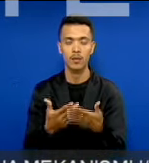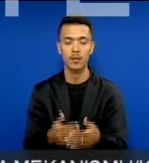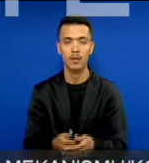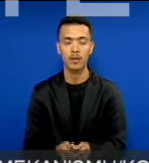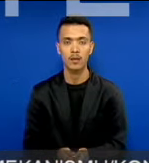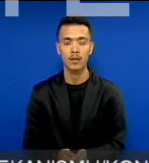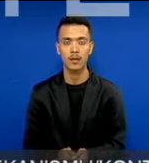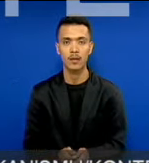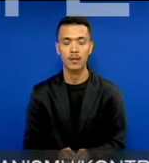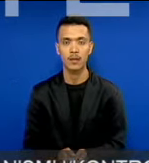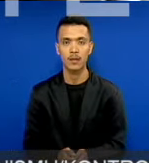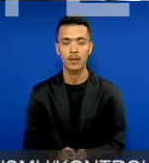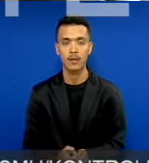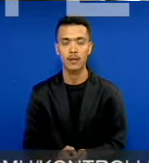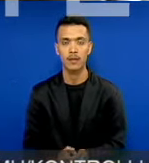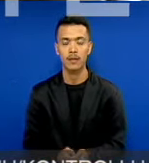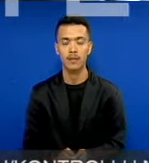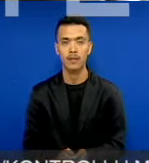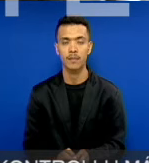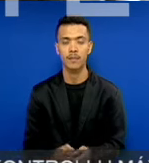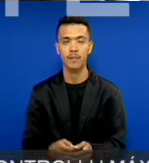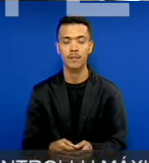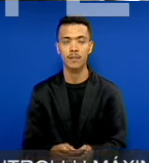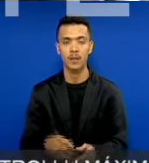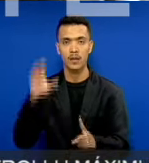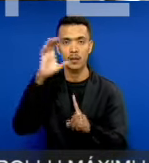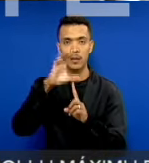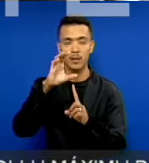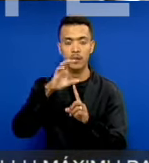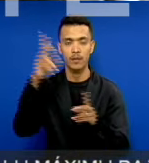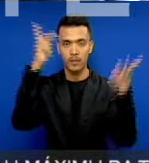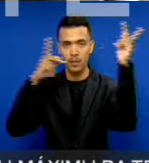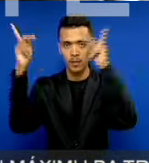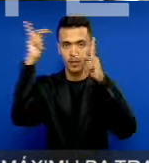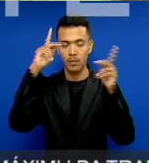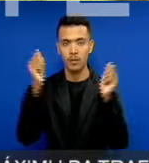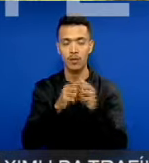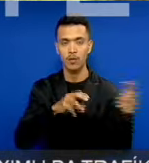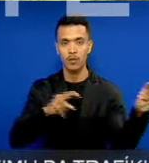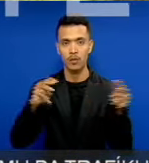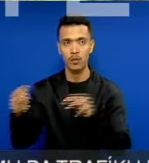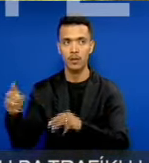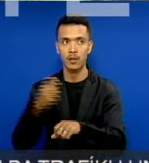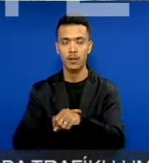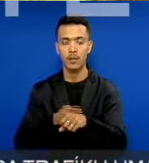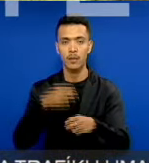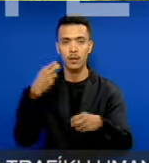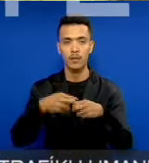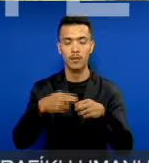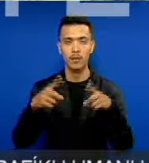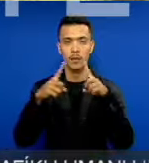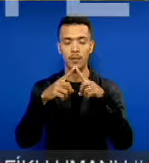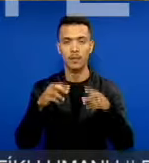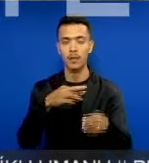se votar, foi lhe o tamos bela. E a parte selo que chefe executivo preocupa com a mudança climática, nebe foi implicação para a